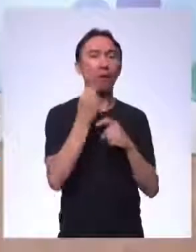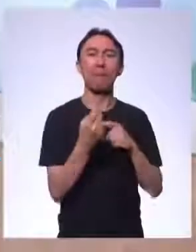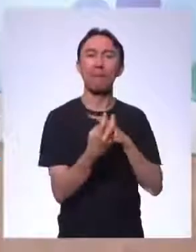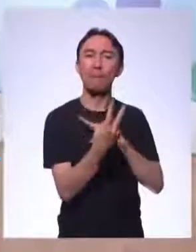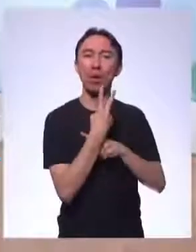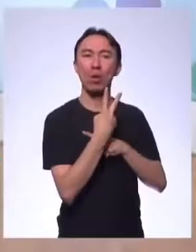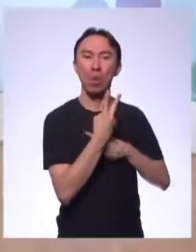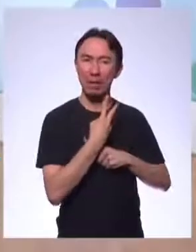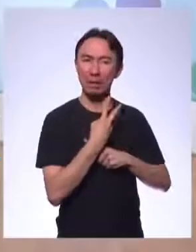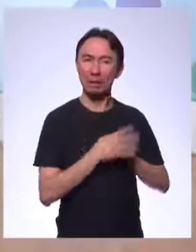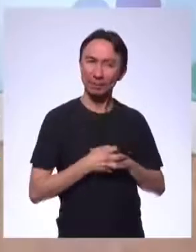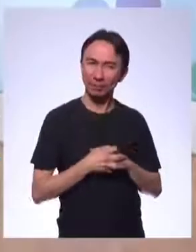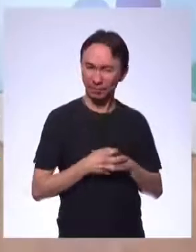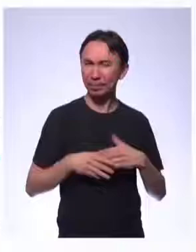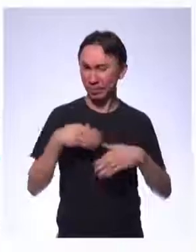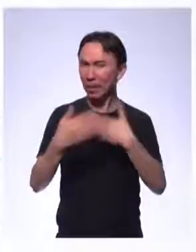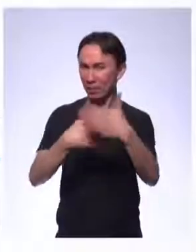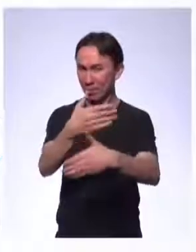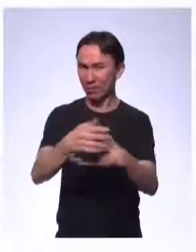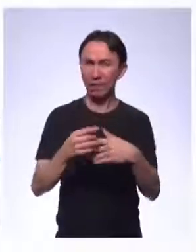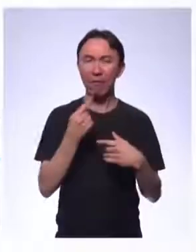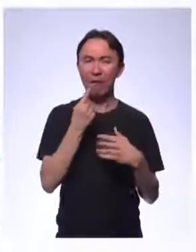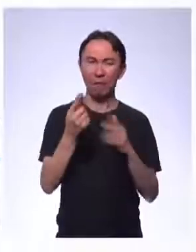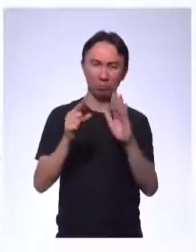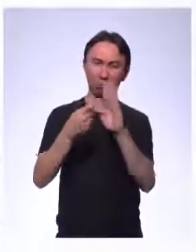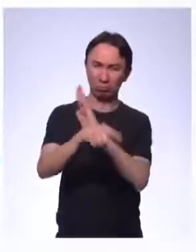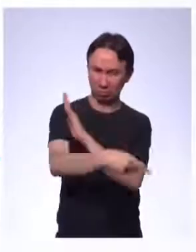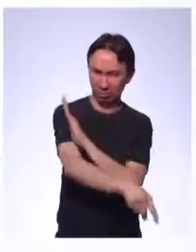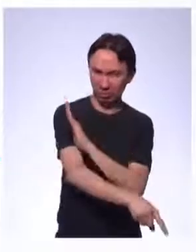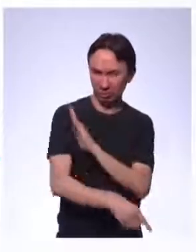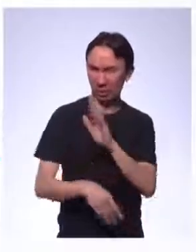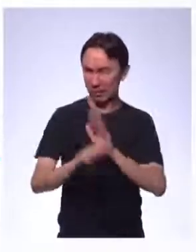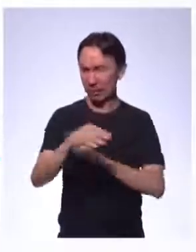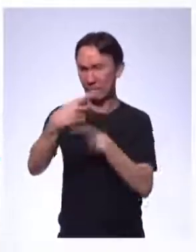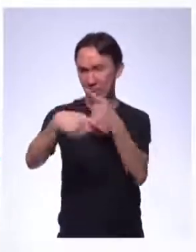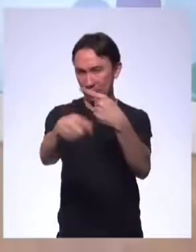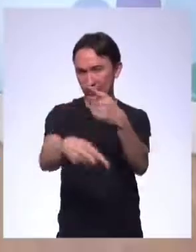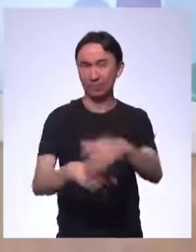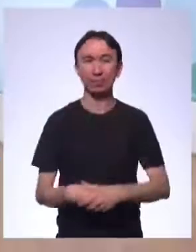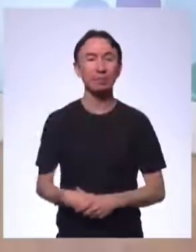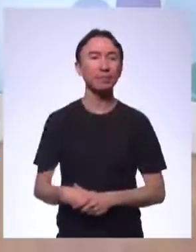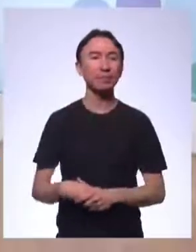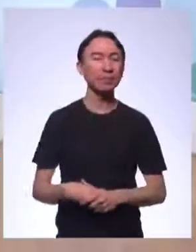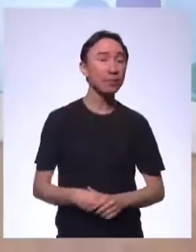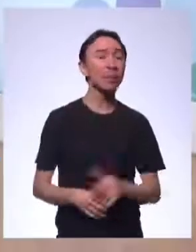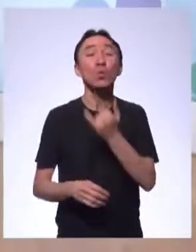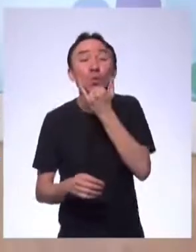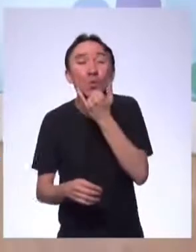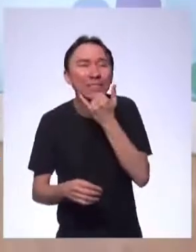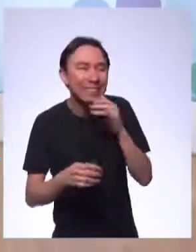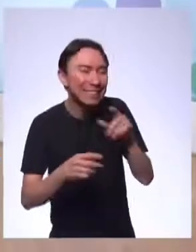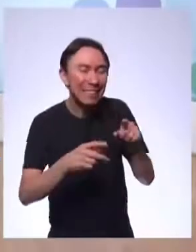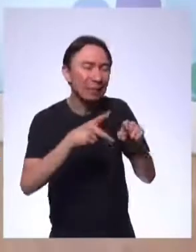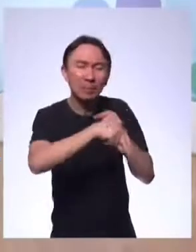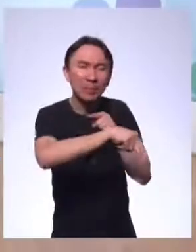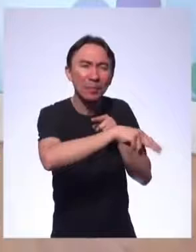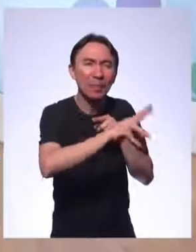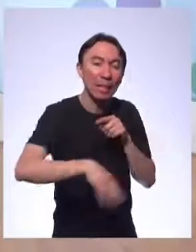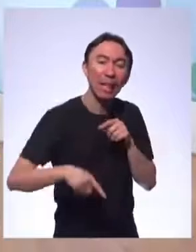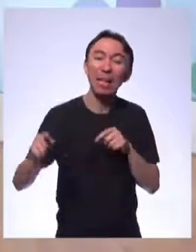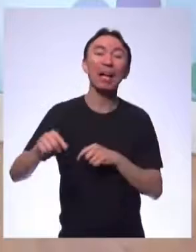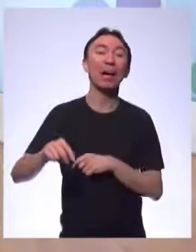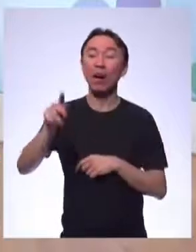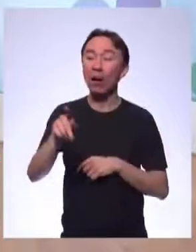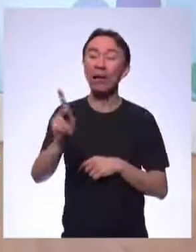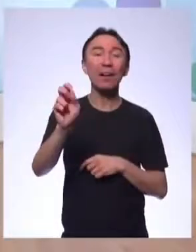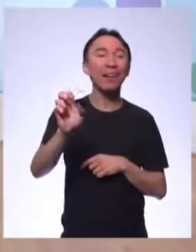falar disso mais aprofundadamente daqui a pouquinho. Pois não, professor? Desculpa, professora, que eu queria colocar aqui a contribuição do